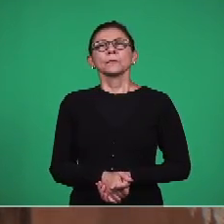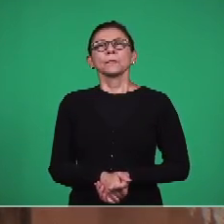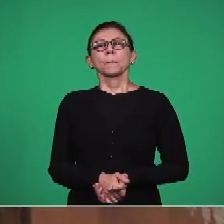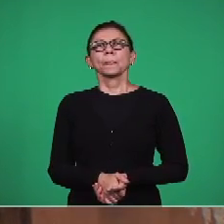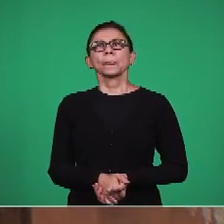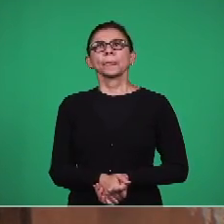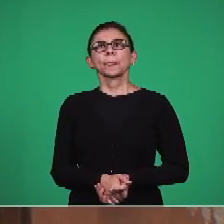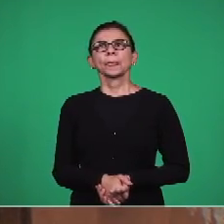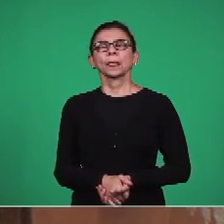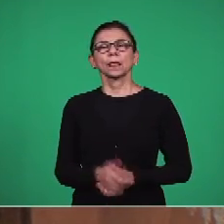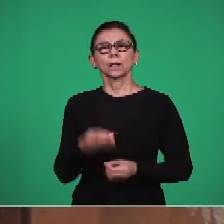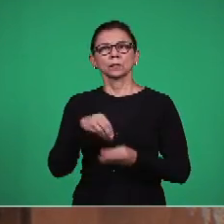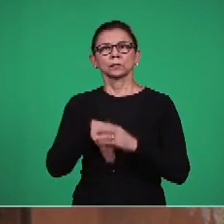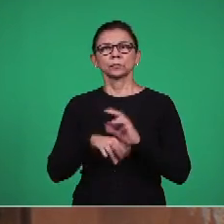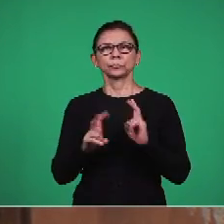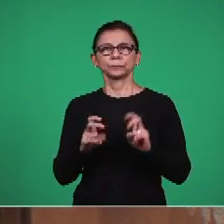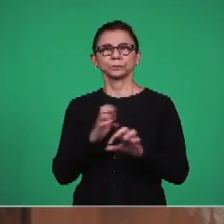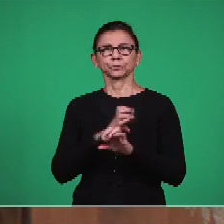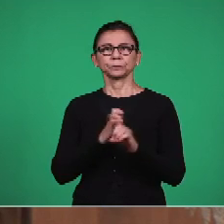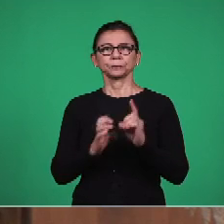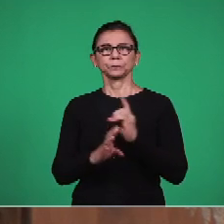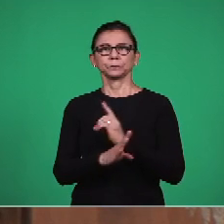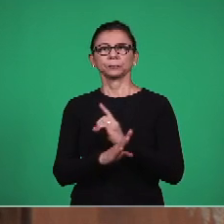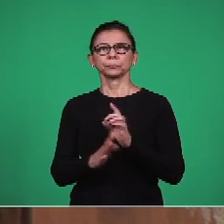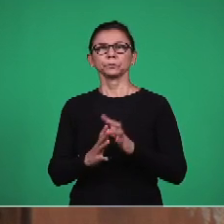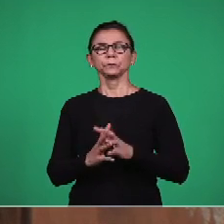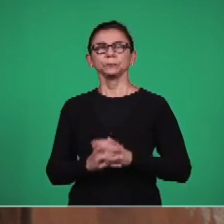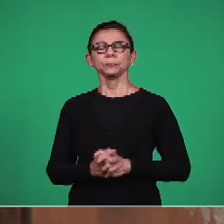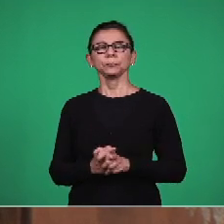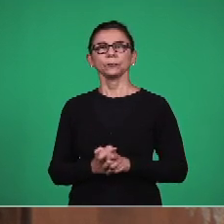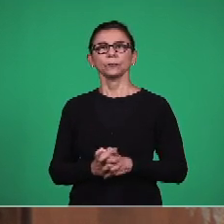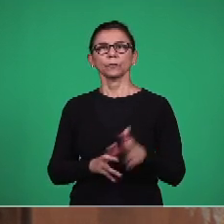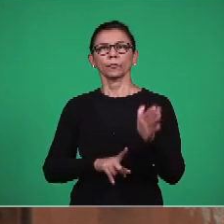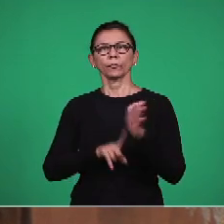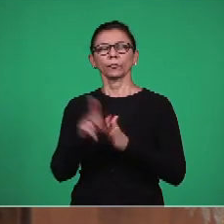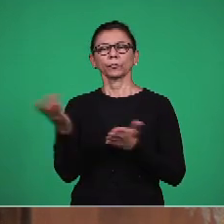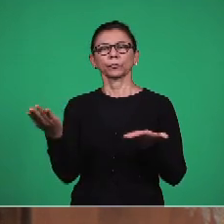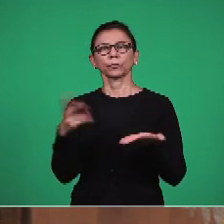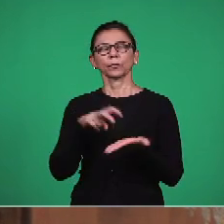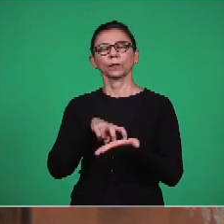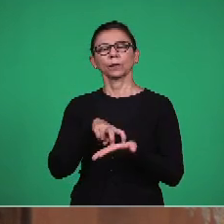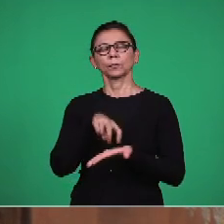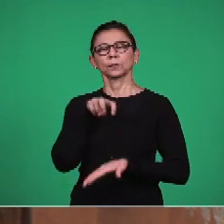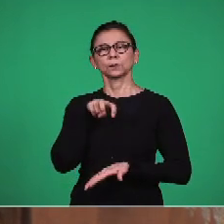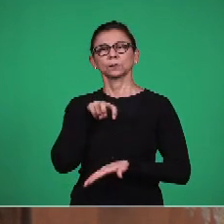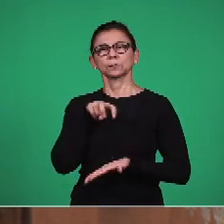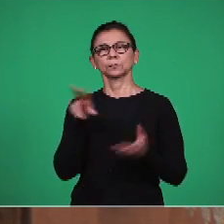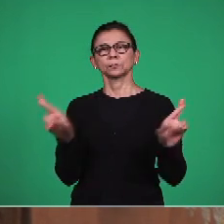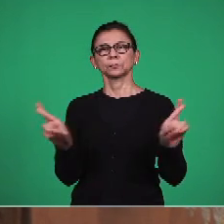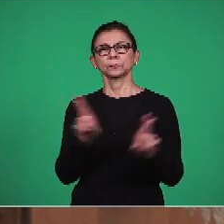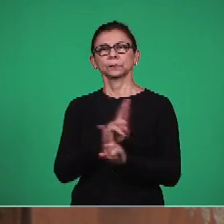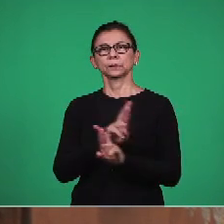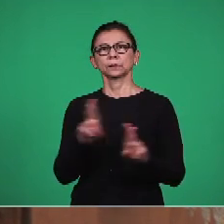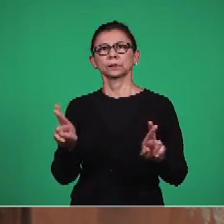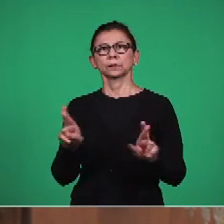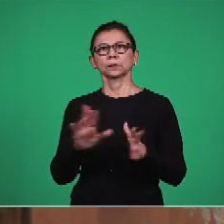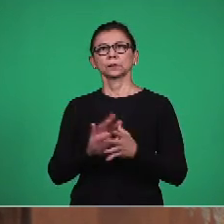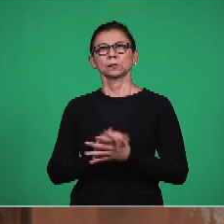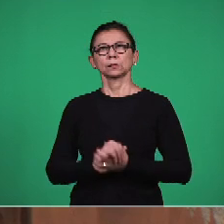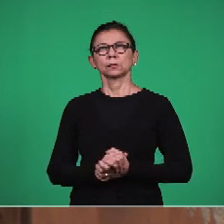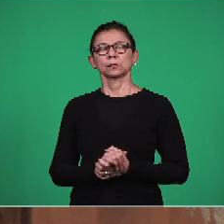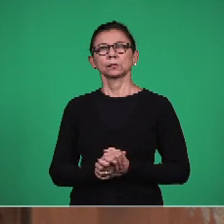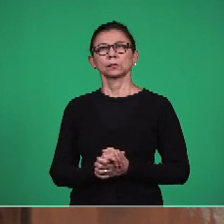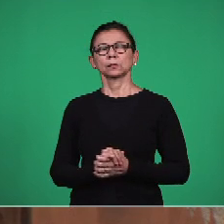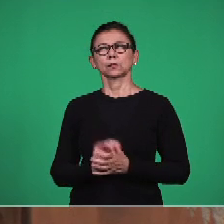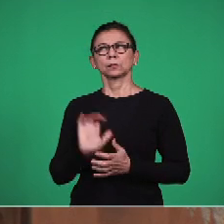Bem, dentro do assunto da Escola Bíblica Dominical, a pergunta desta manhã é relacionada aos sinais